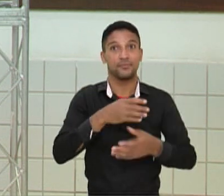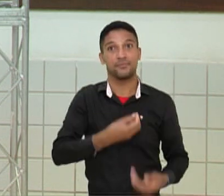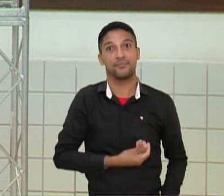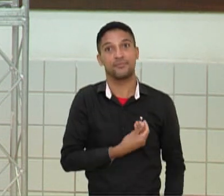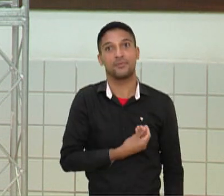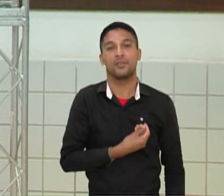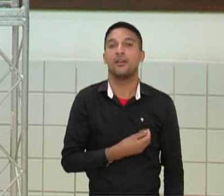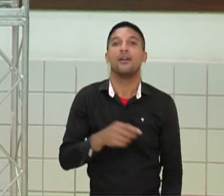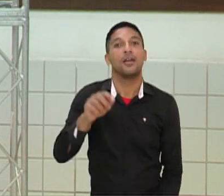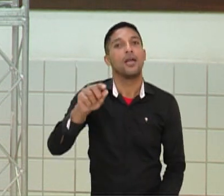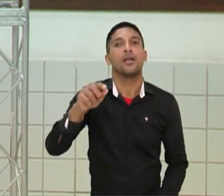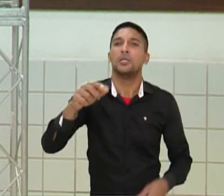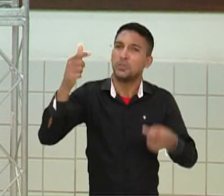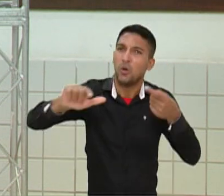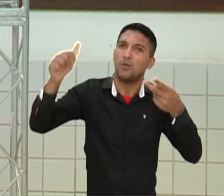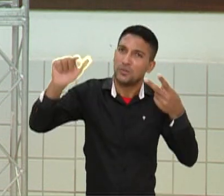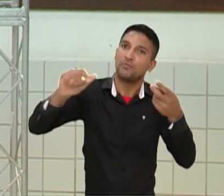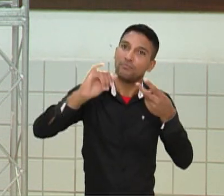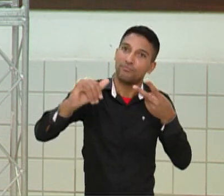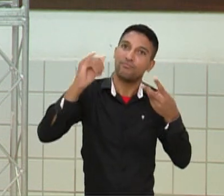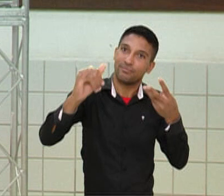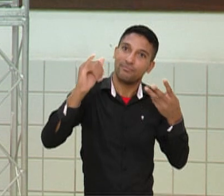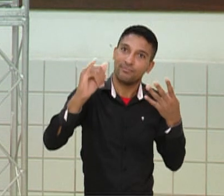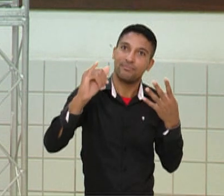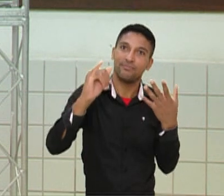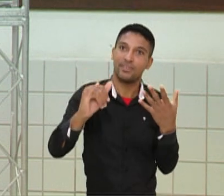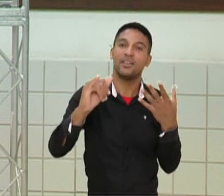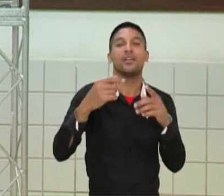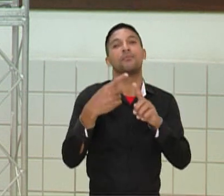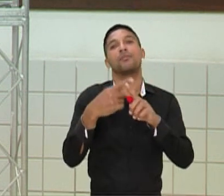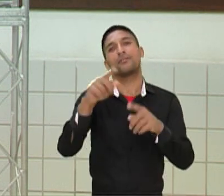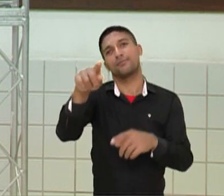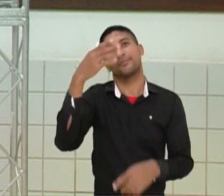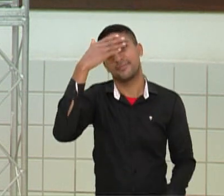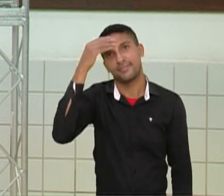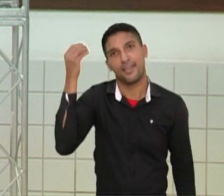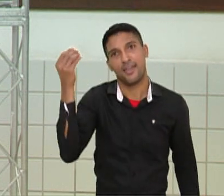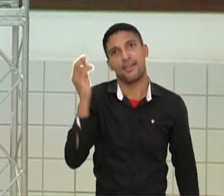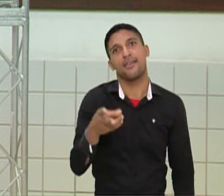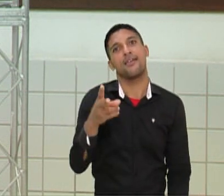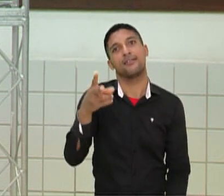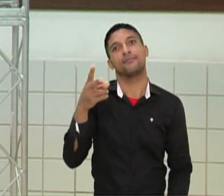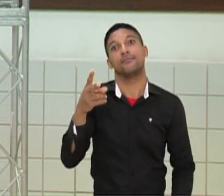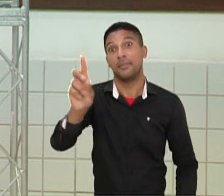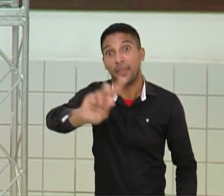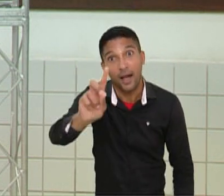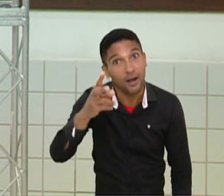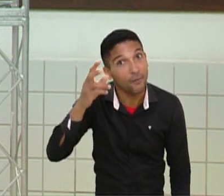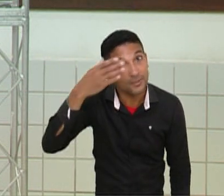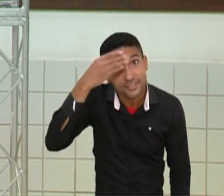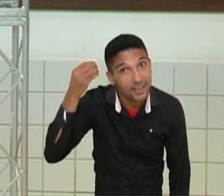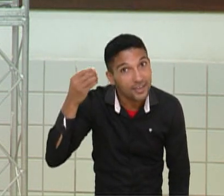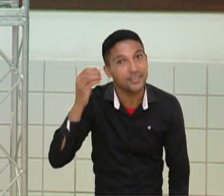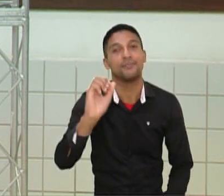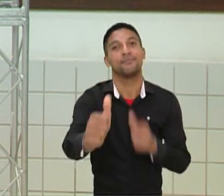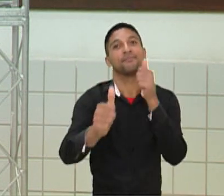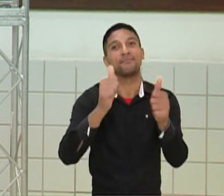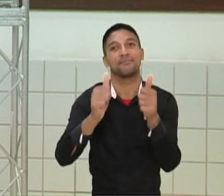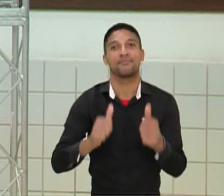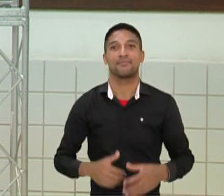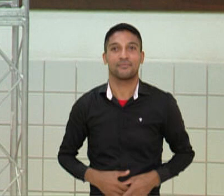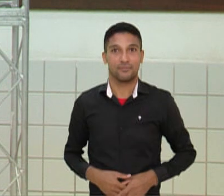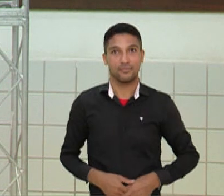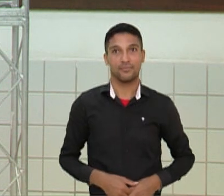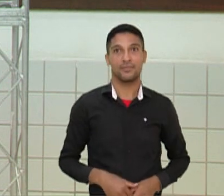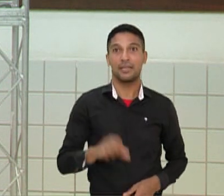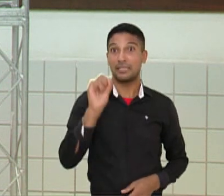atividades obrigatórias. E elas é que vão lançar e registrar sua frequência. Então, não esqueça, tá bom? Se você está